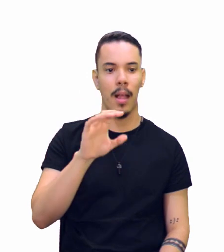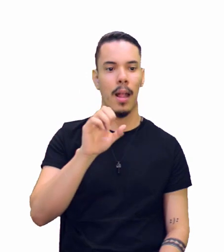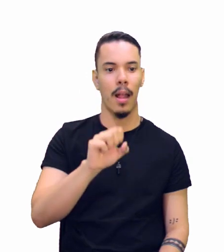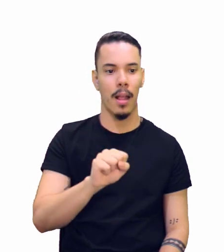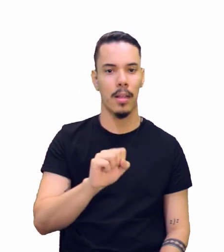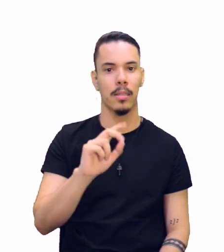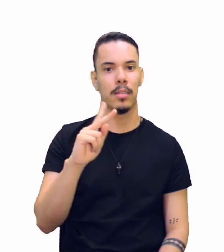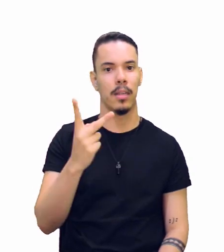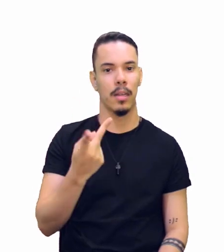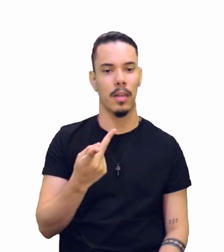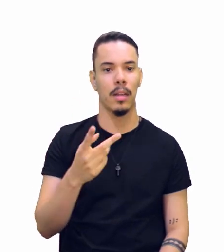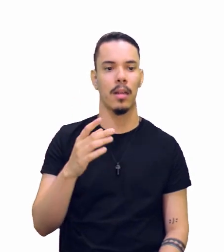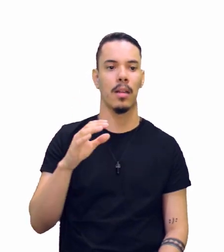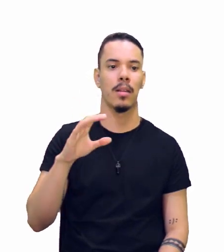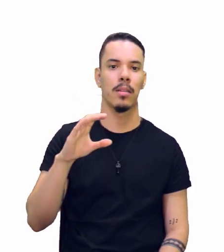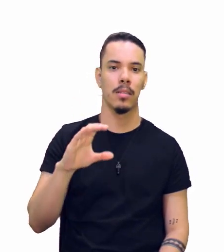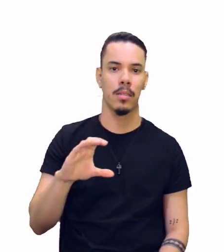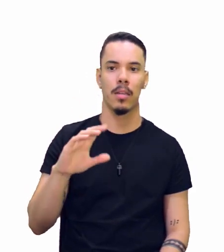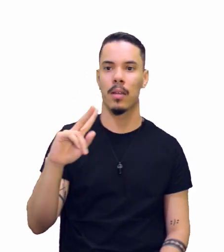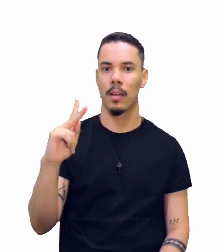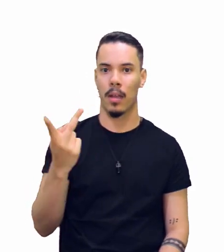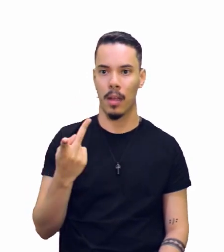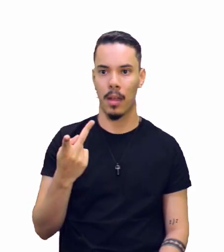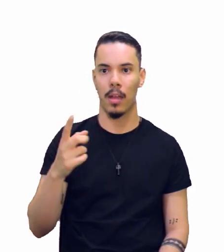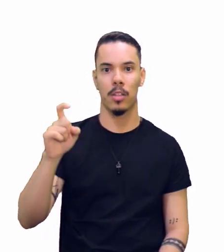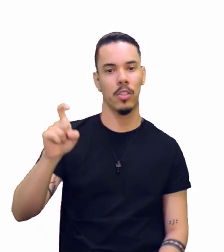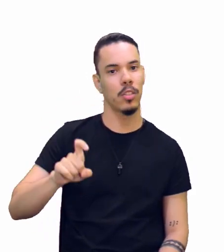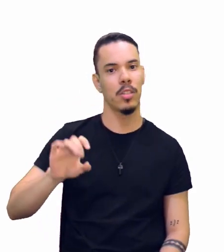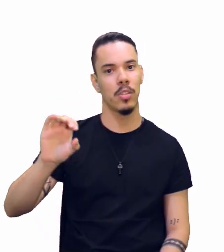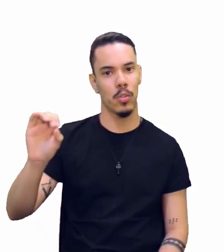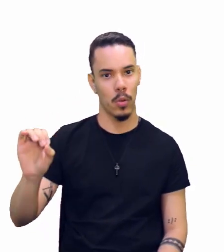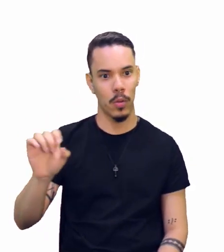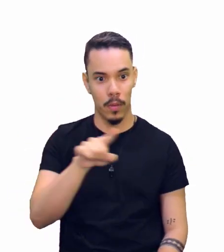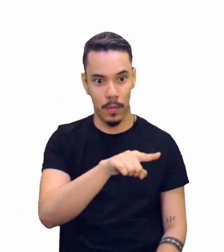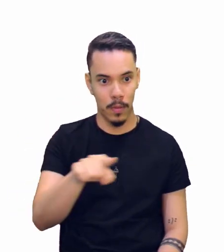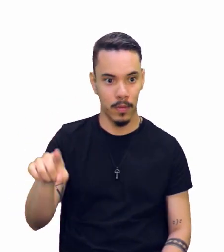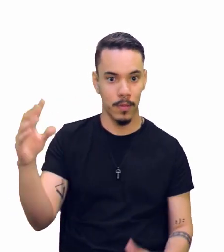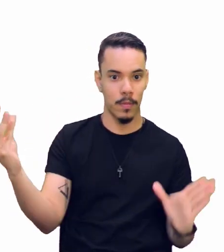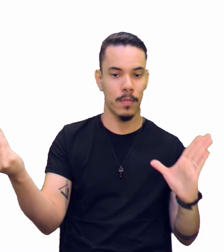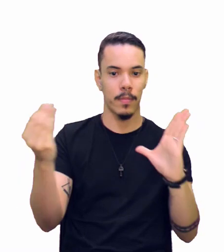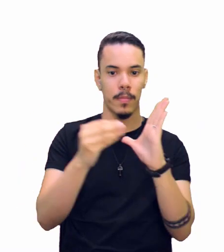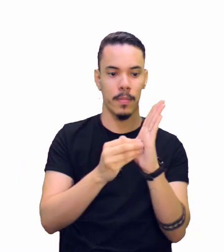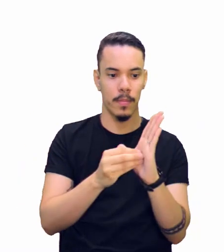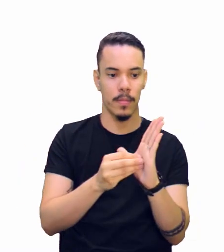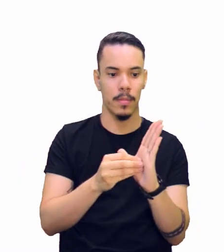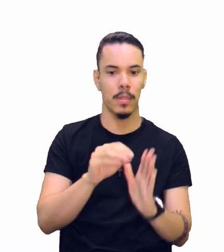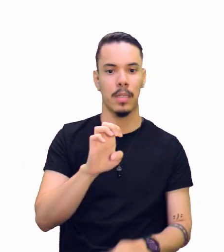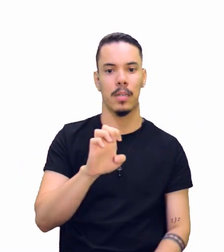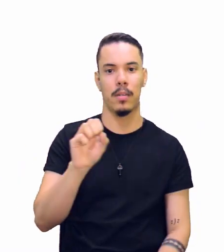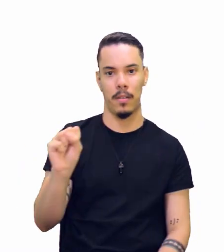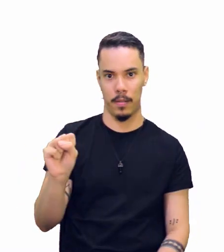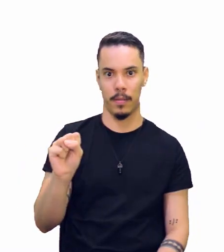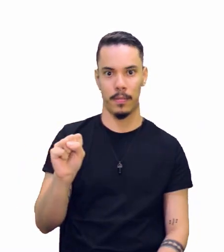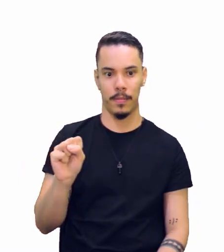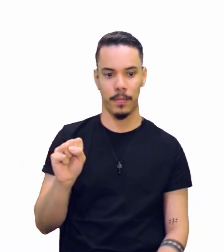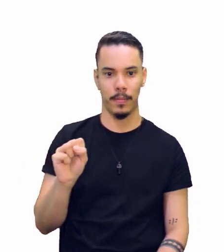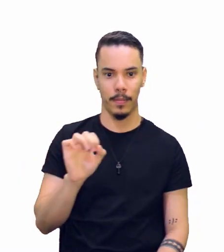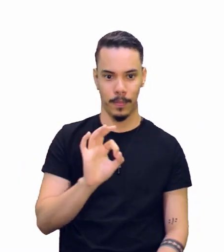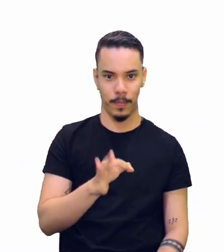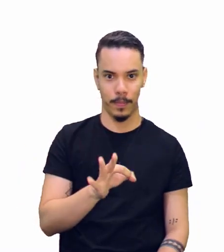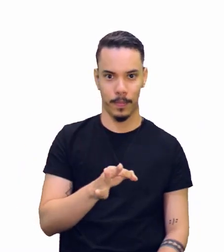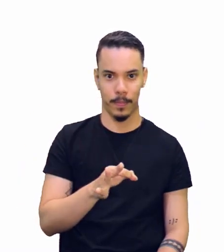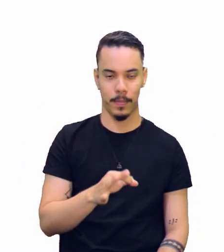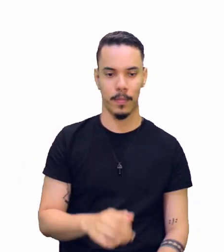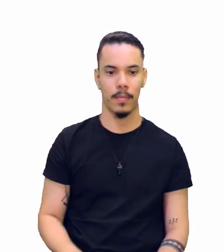SH, CH, X, Z e O. Você vai fazer o quê? Acrescentar ES ao fim dele, que nem aqui,